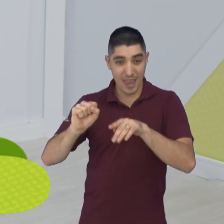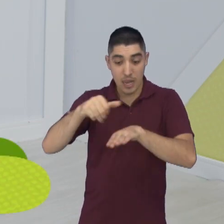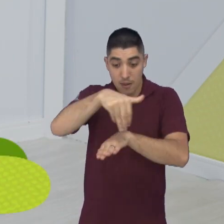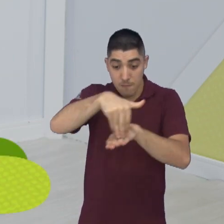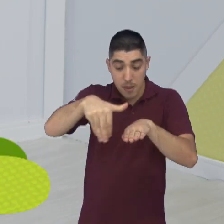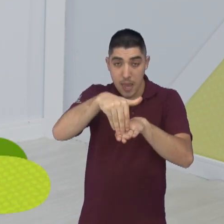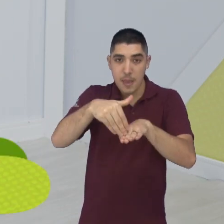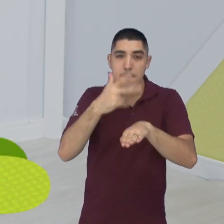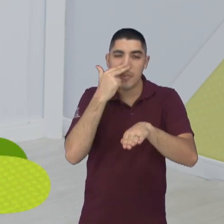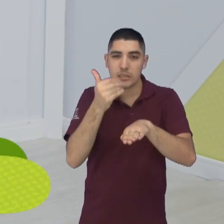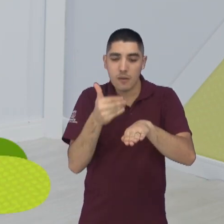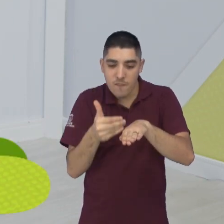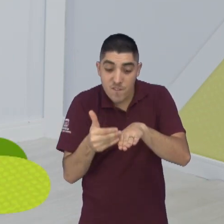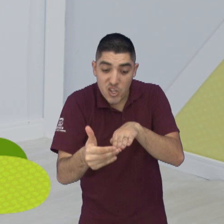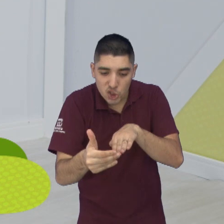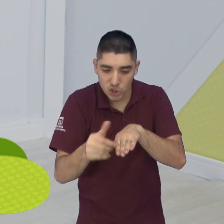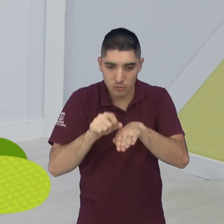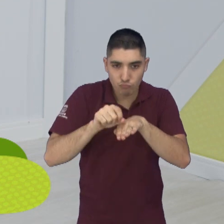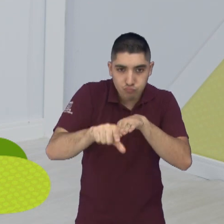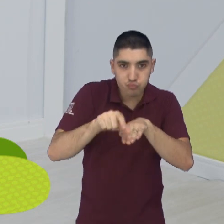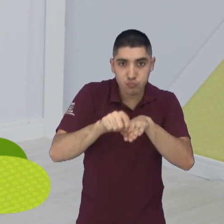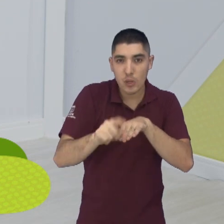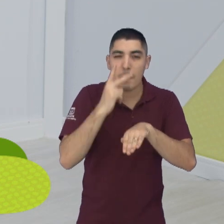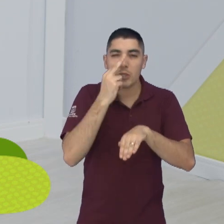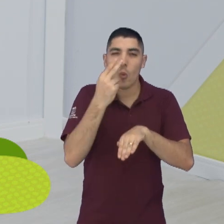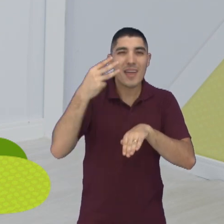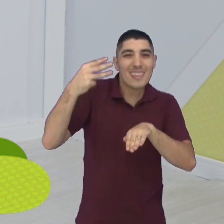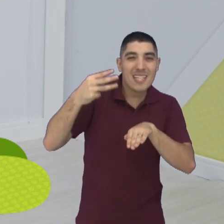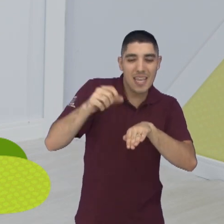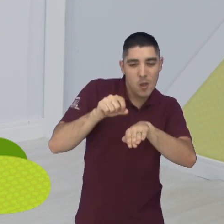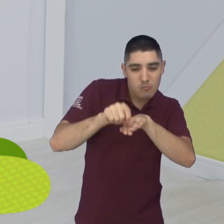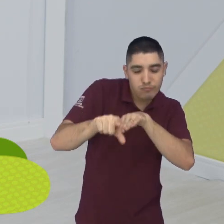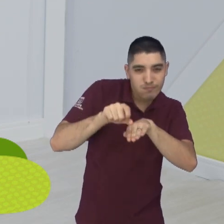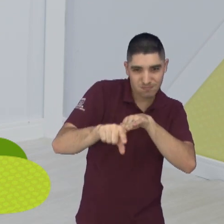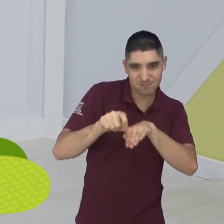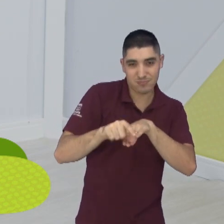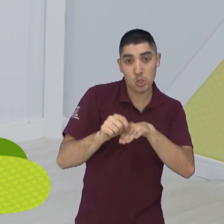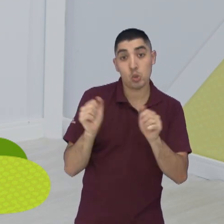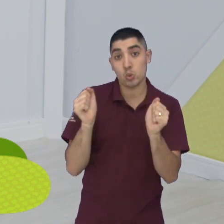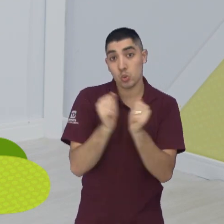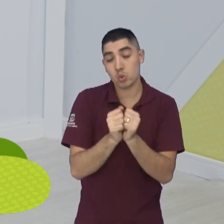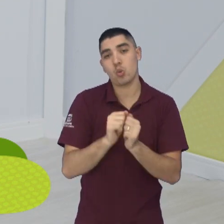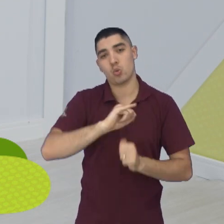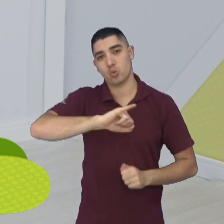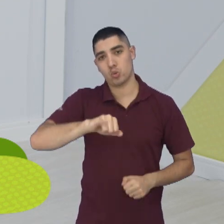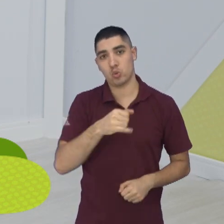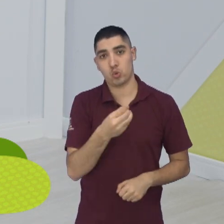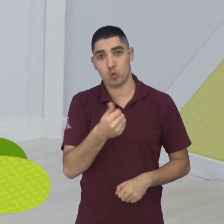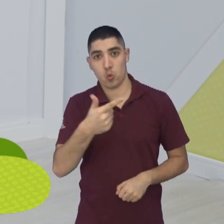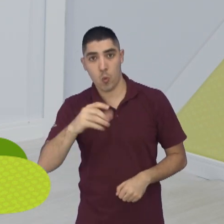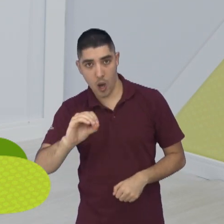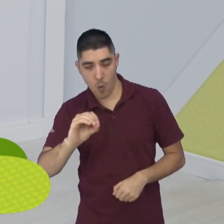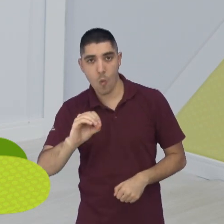avançado, né, um terceiro atacante ali, mas ajudando no meio de campo com o João Gabriel, que é o artilheiro do São José. O João Gabriel começa a partida no